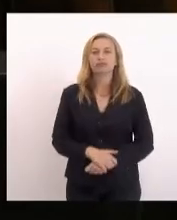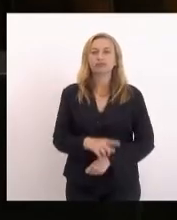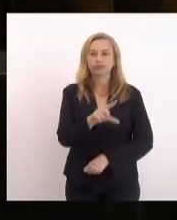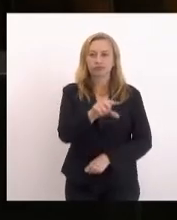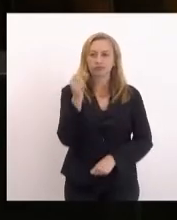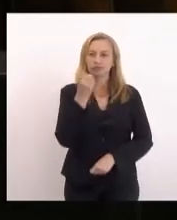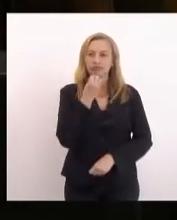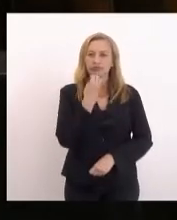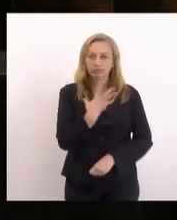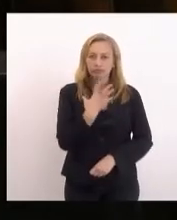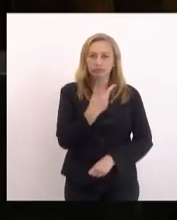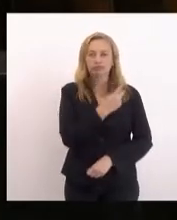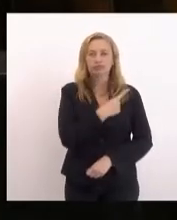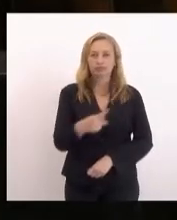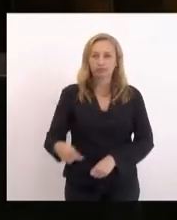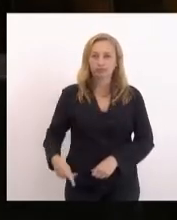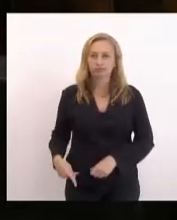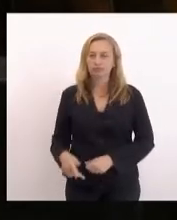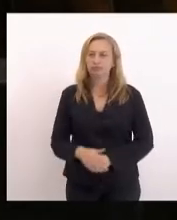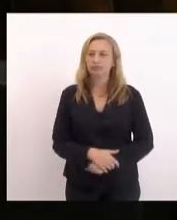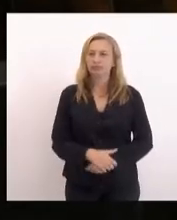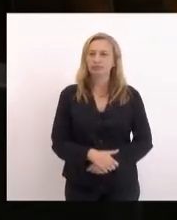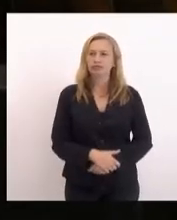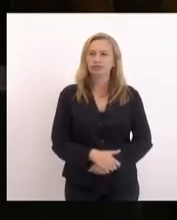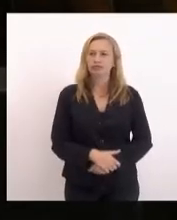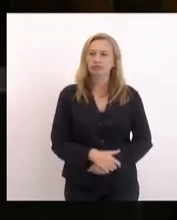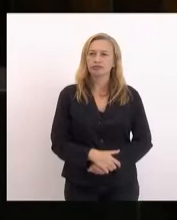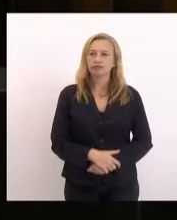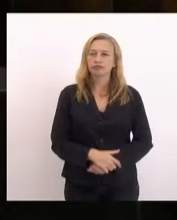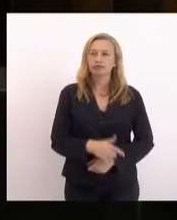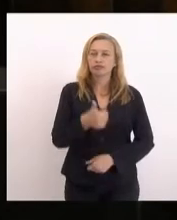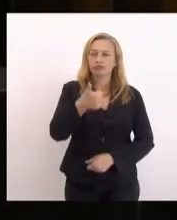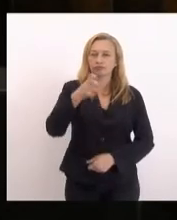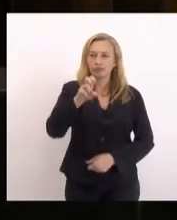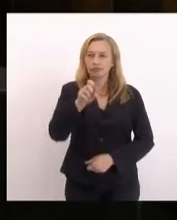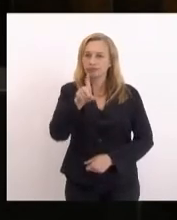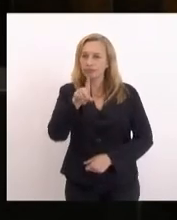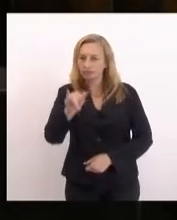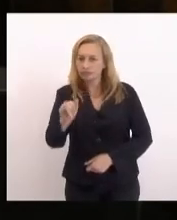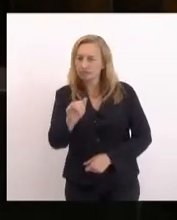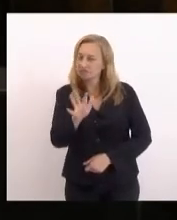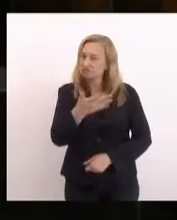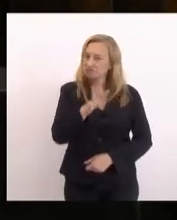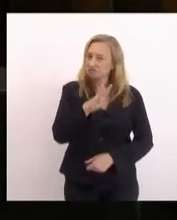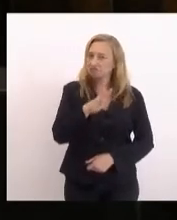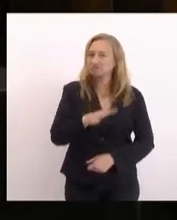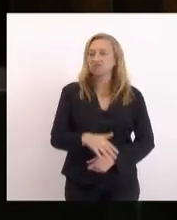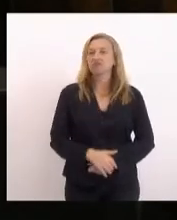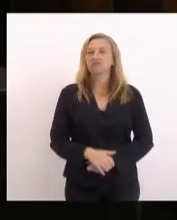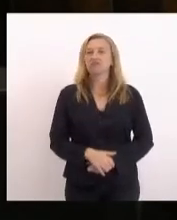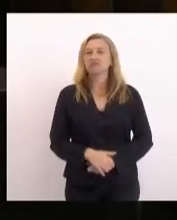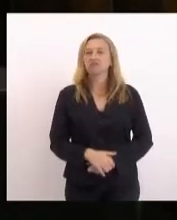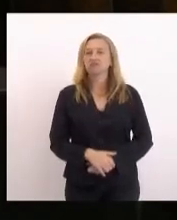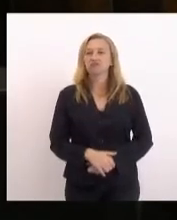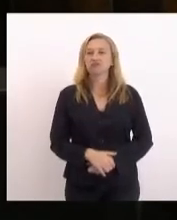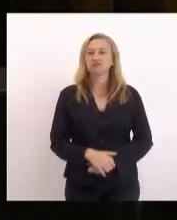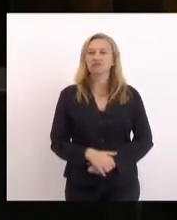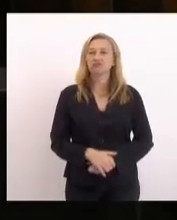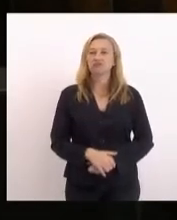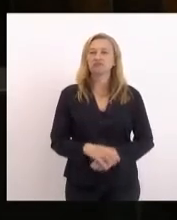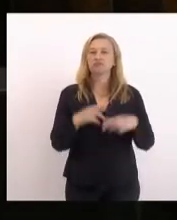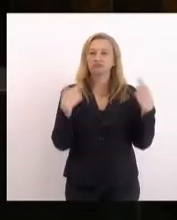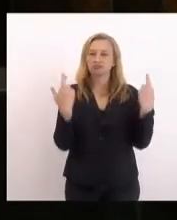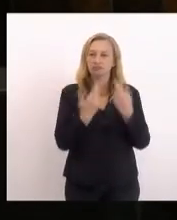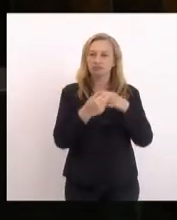o presidente que nos próximos 15 dias, pelo menos, as sessões serão